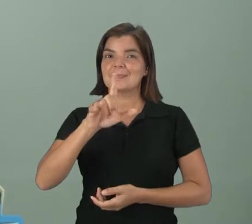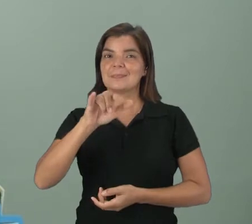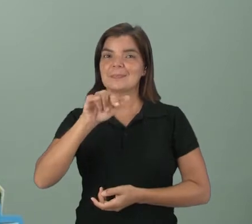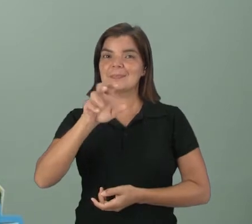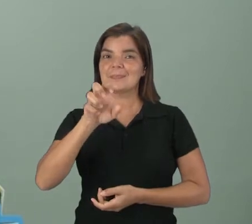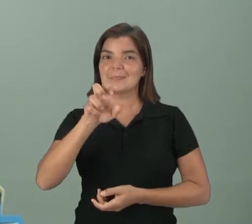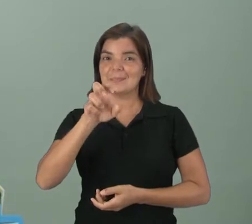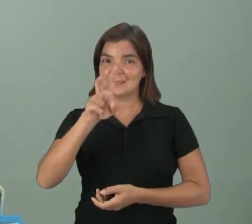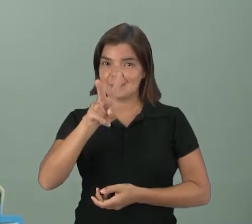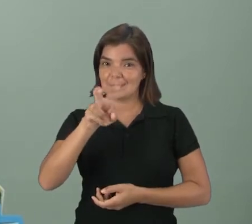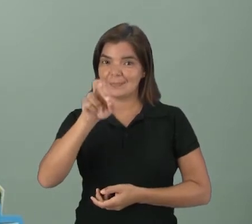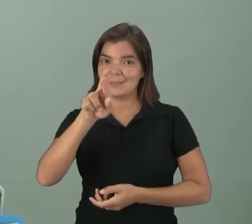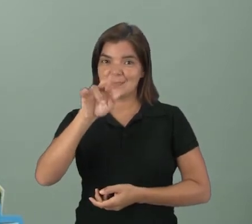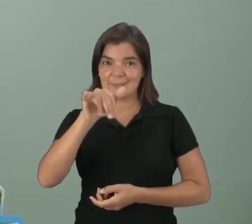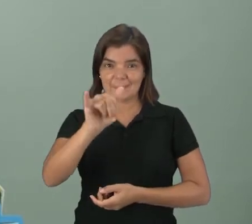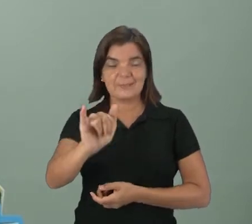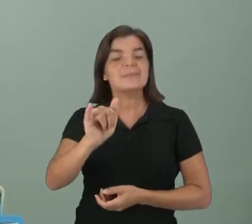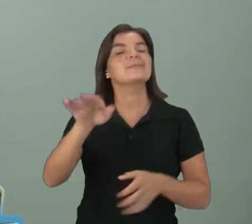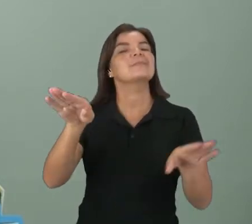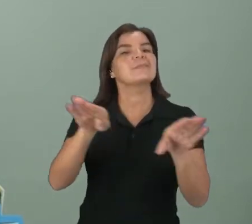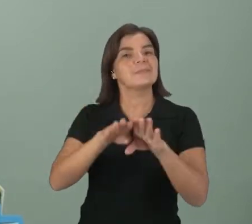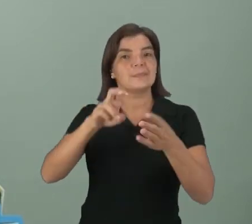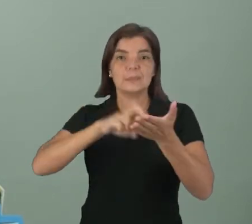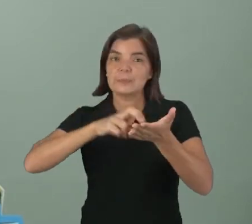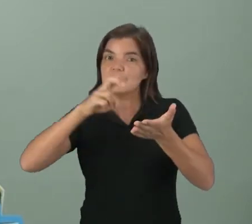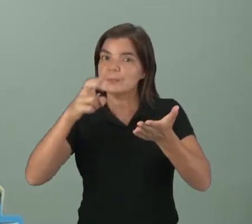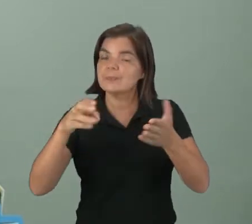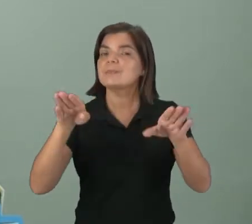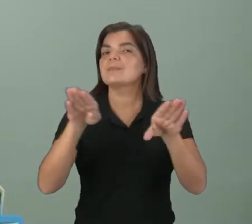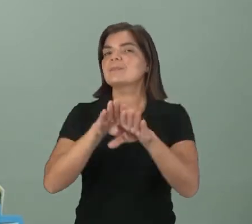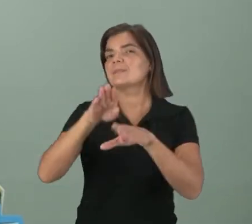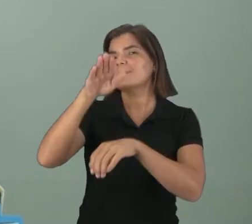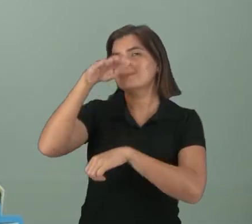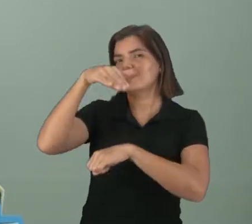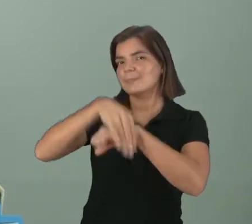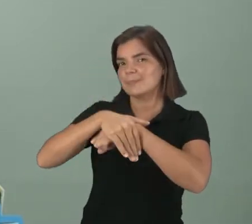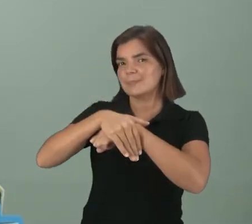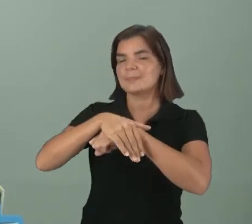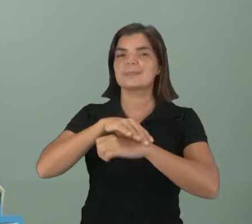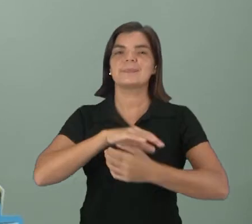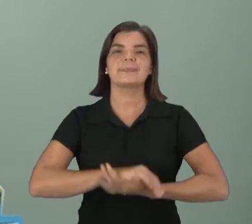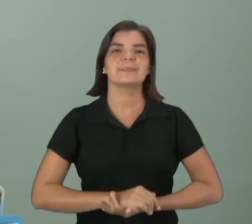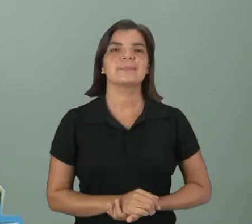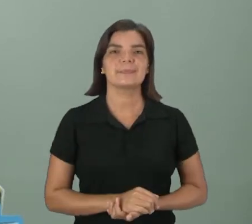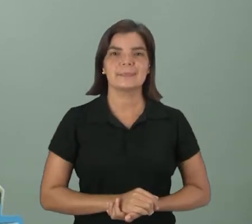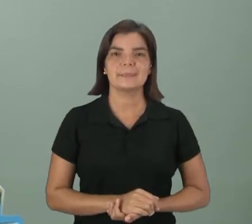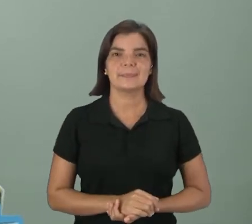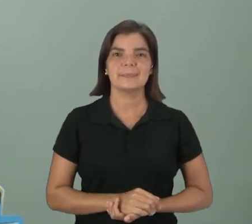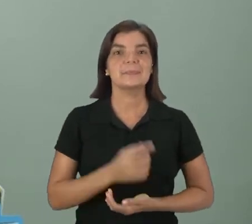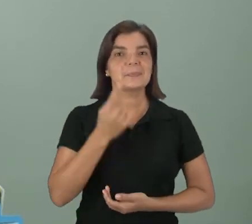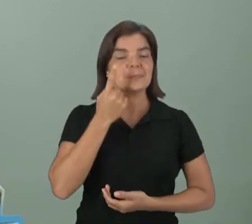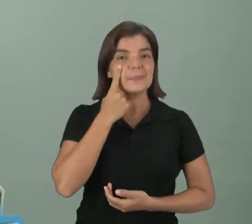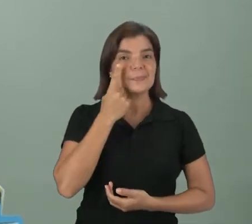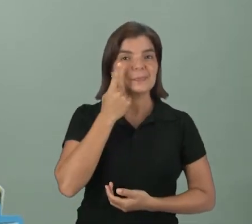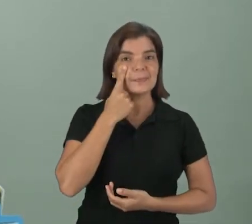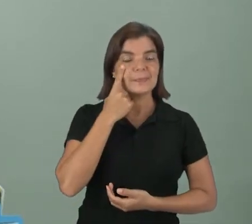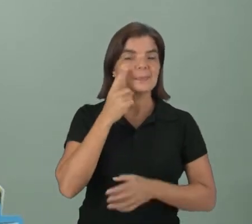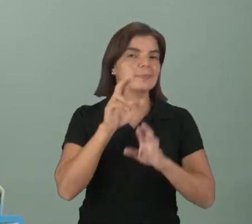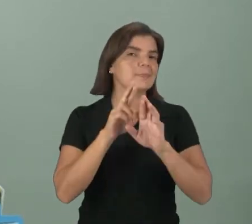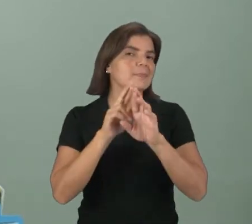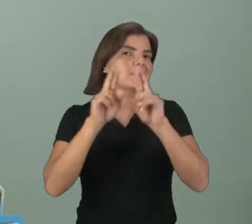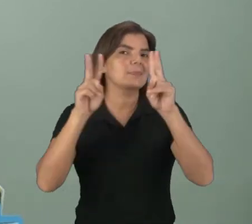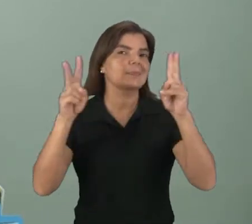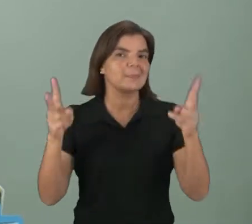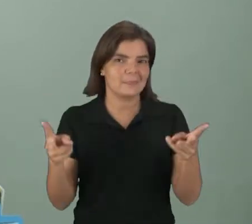que pode ser exercido também no período da do dia e também no período da noite Vamos então